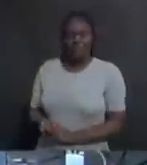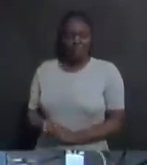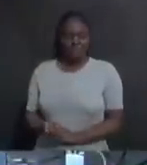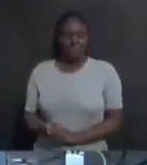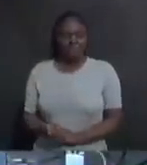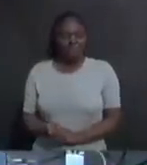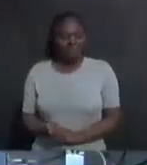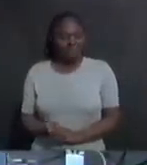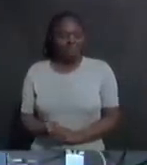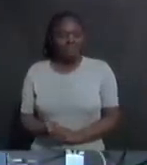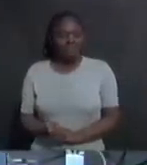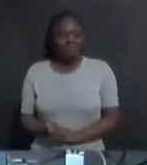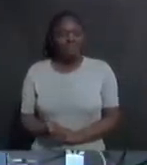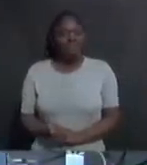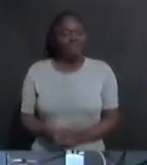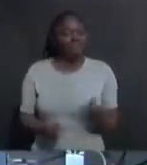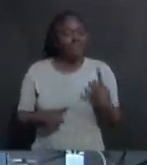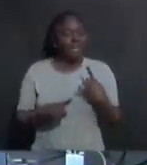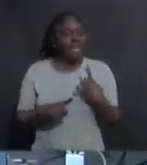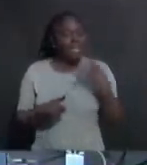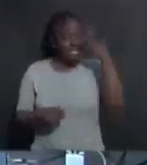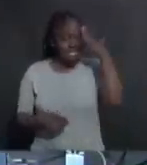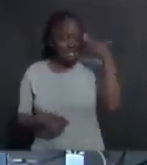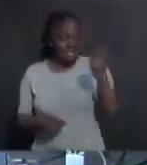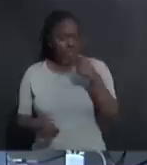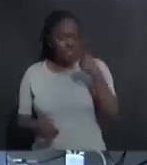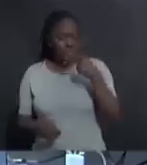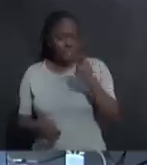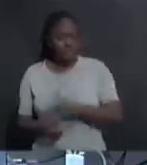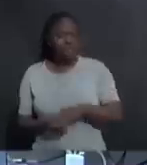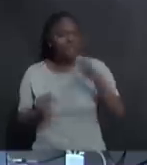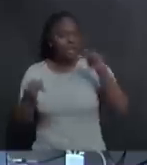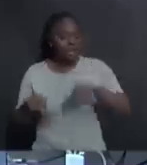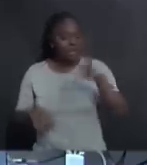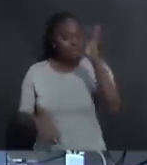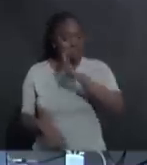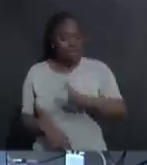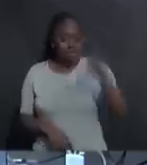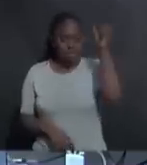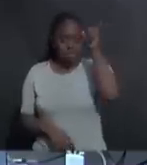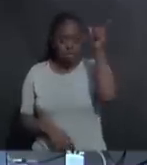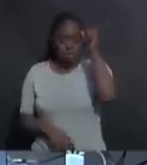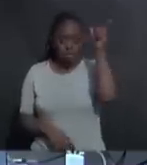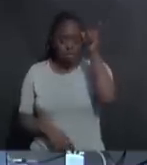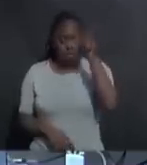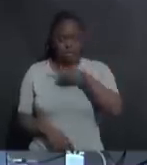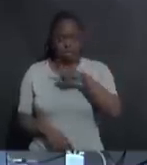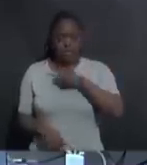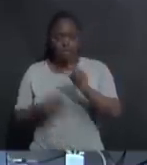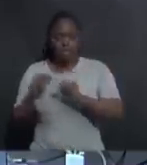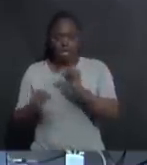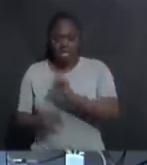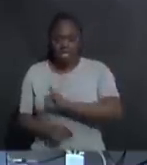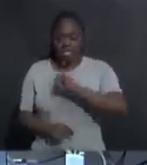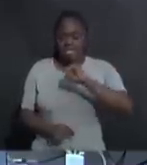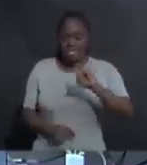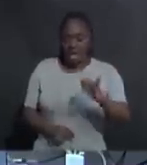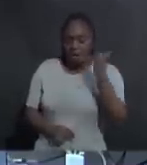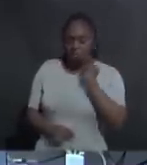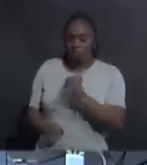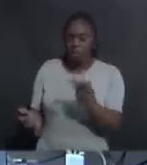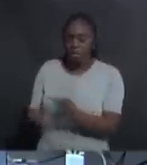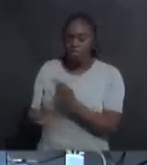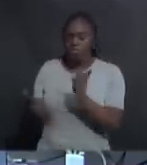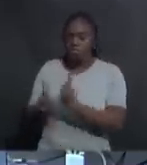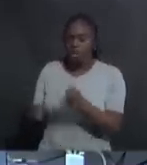Foi mal. Na verdade, sabe como é que você fala? Tem um demônio aqui no Brasil que diz que quando a profecia não cumpre, é falta de fé da pessoa. Mentira. Quando